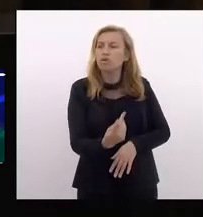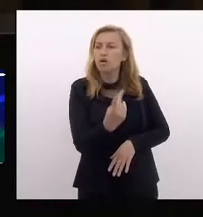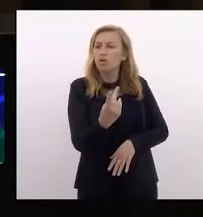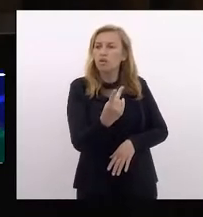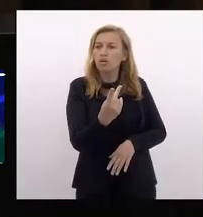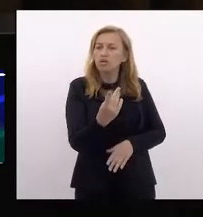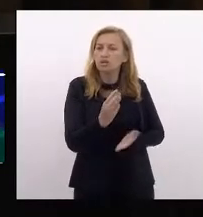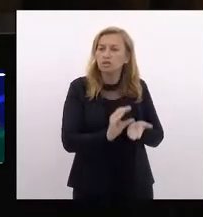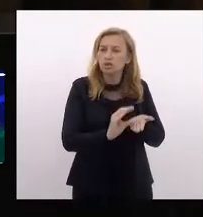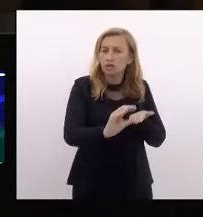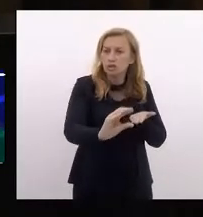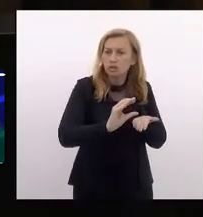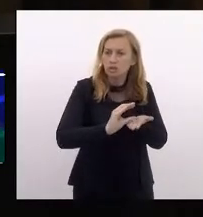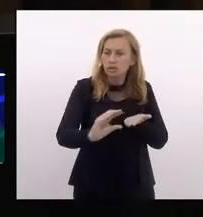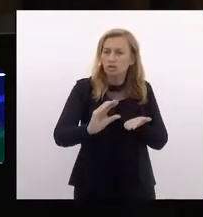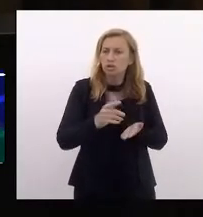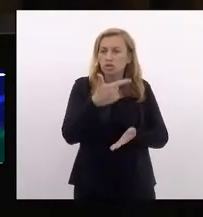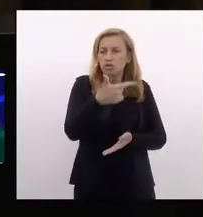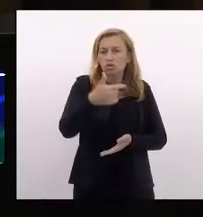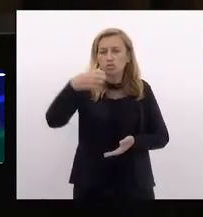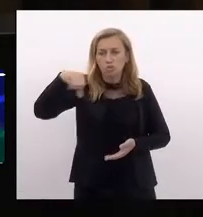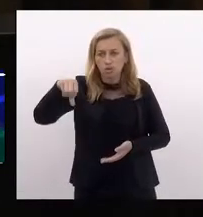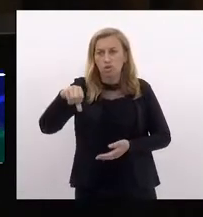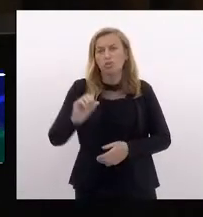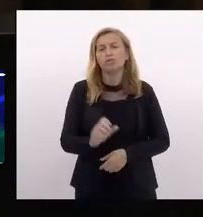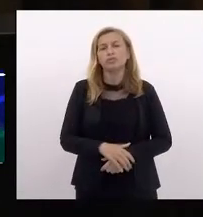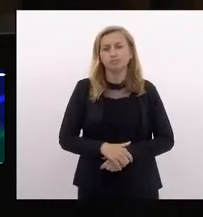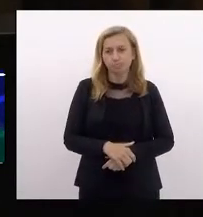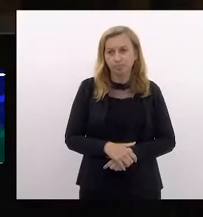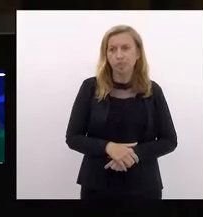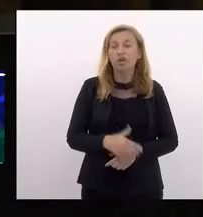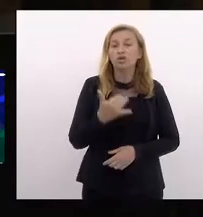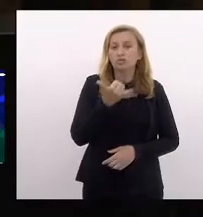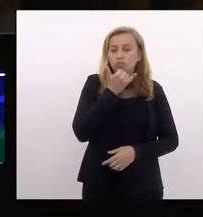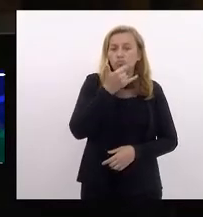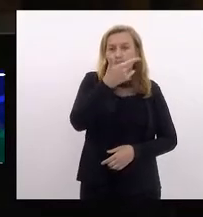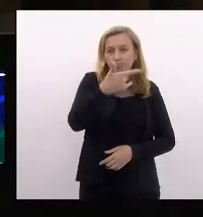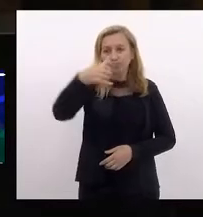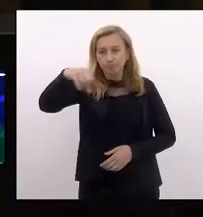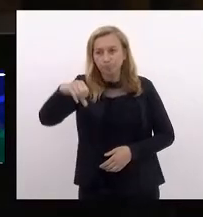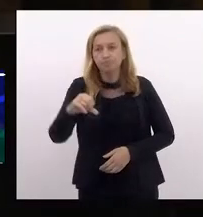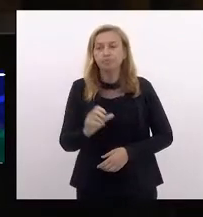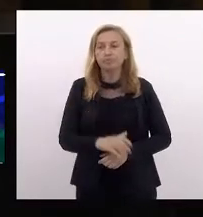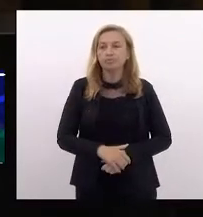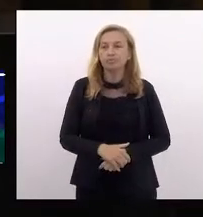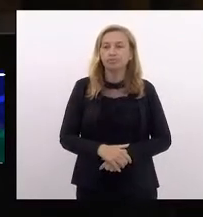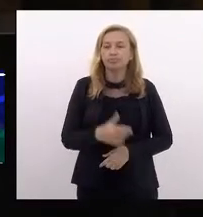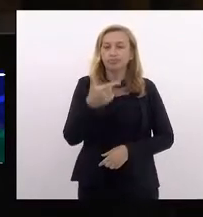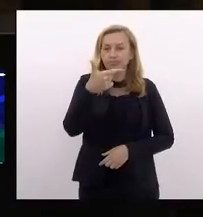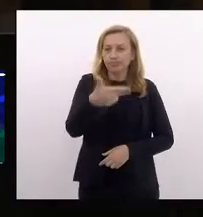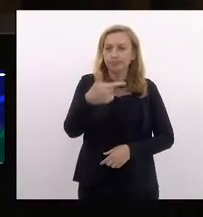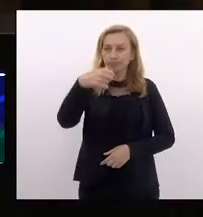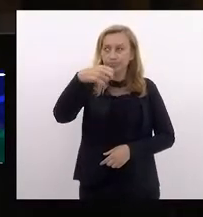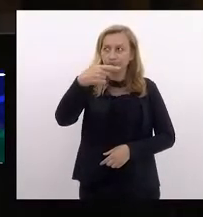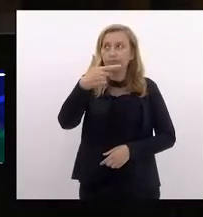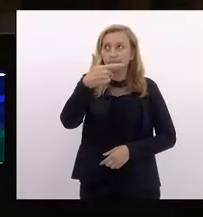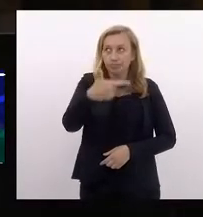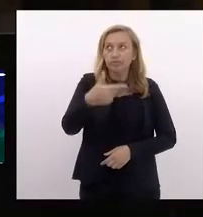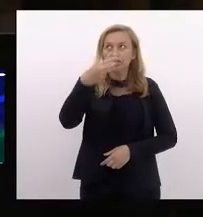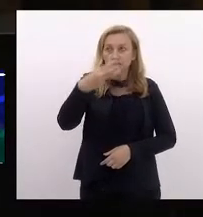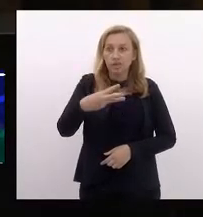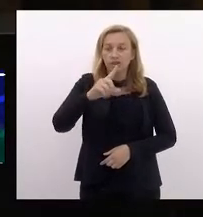deixou de ser repassado em 2009 que do O que foi de 29